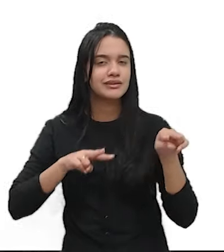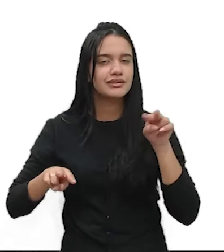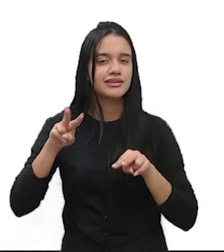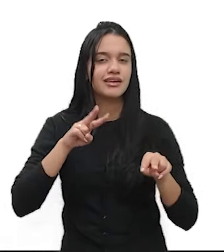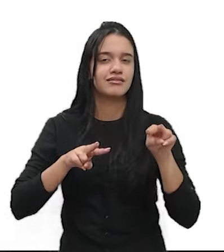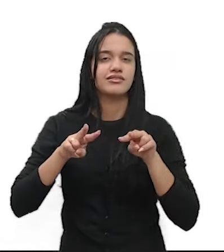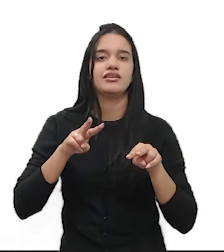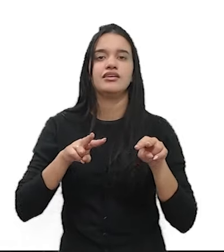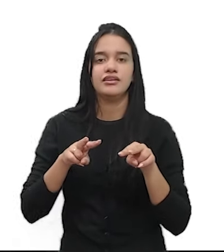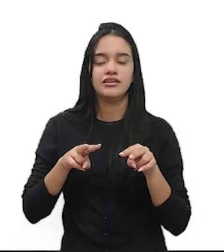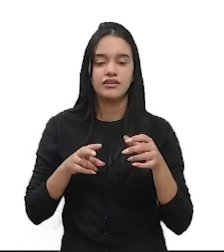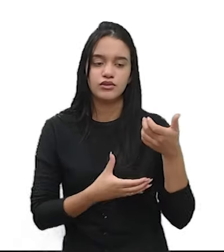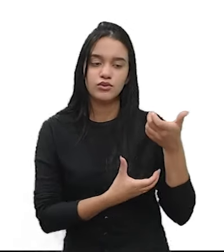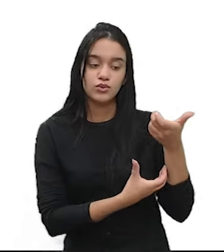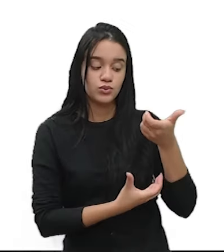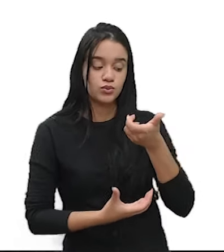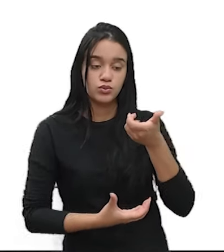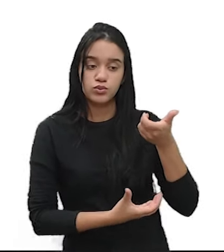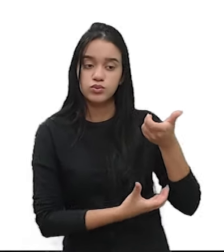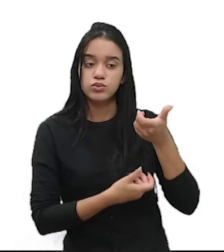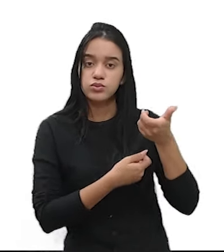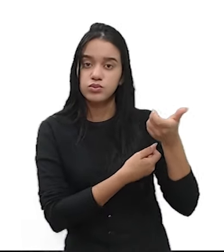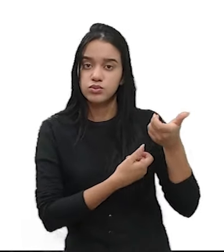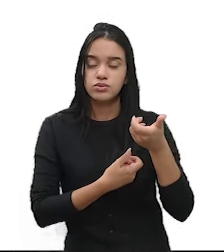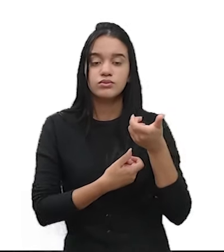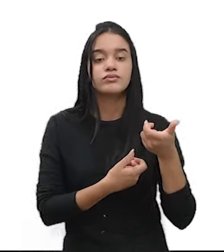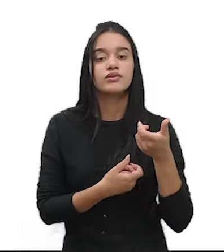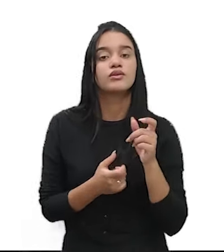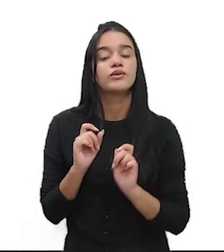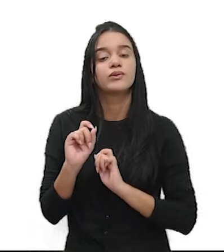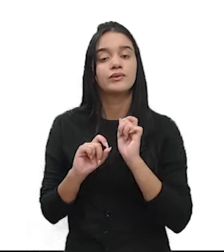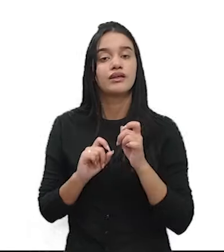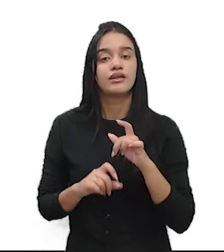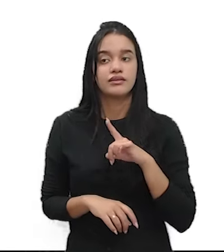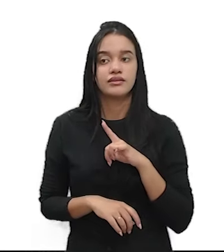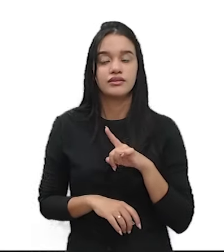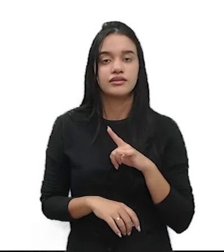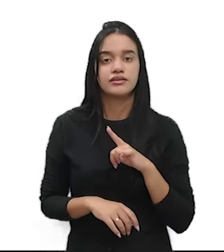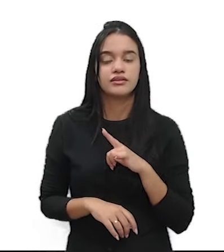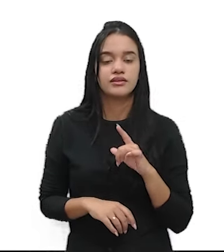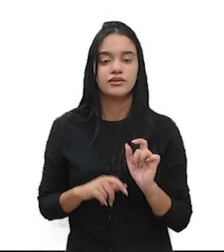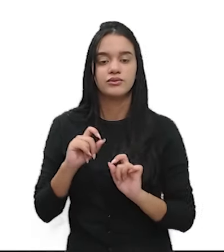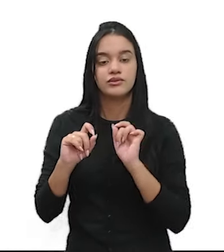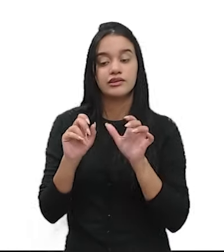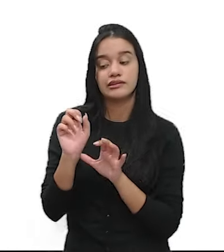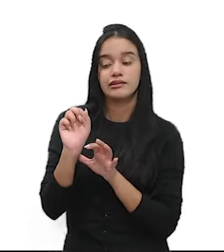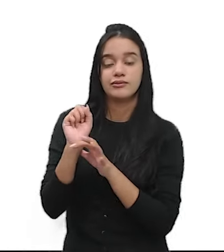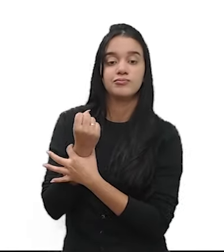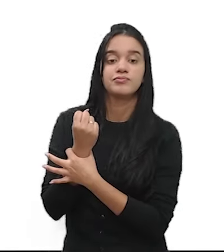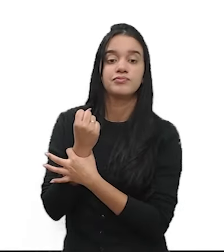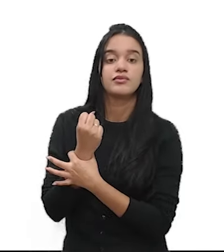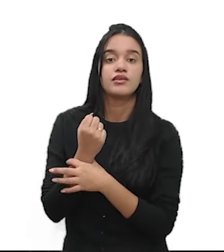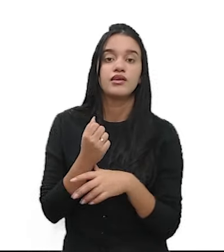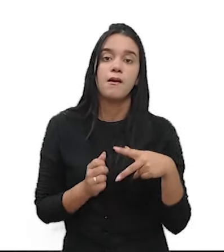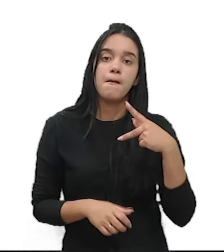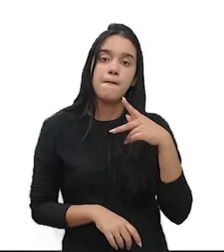os extintores tá Os cilindros devem eh conter esses dispositivos de segurança que é o